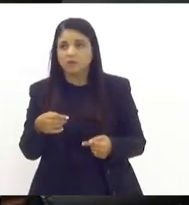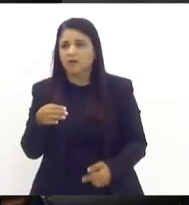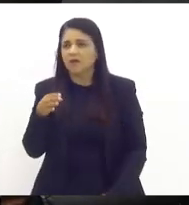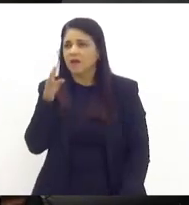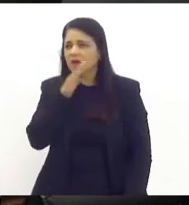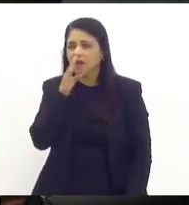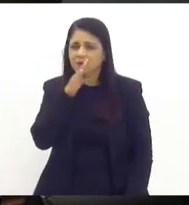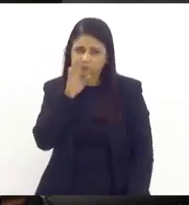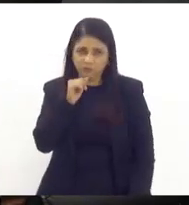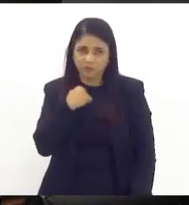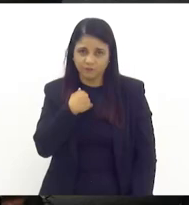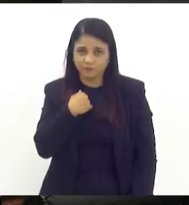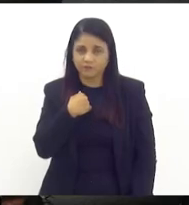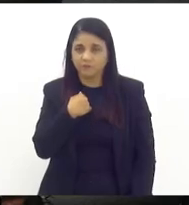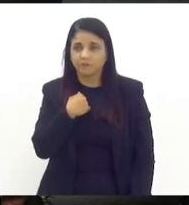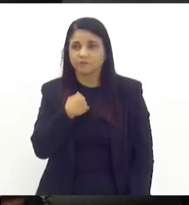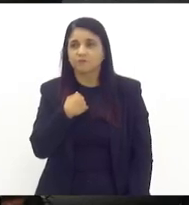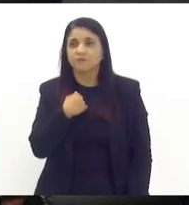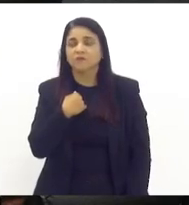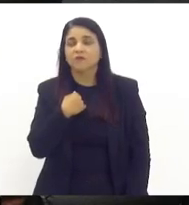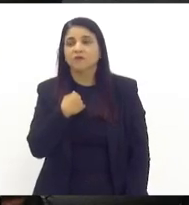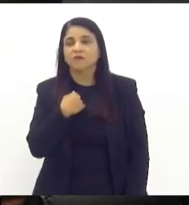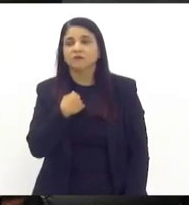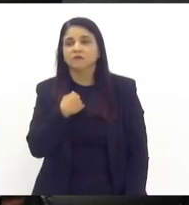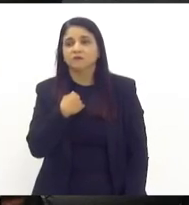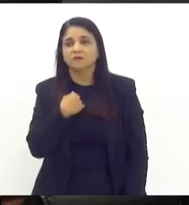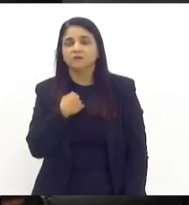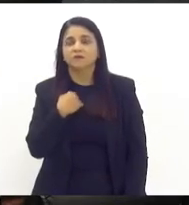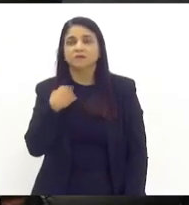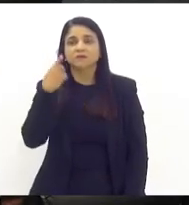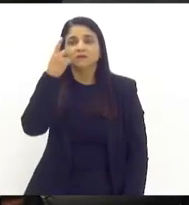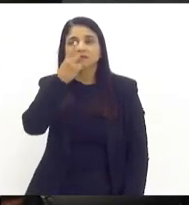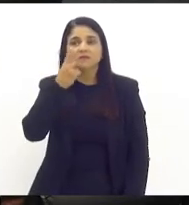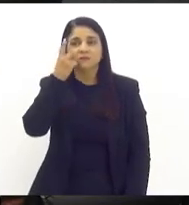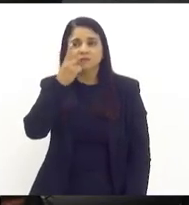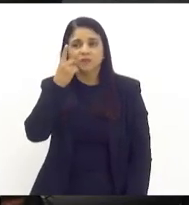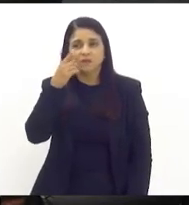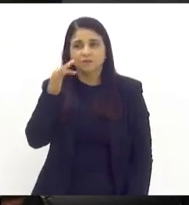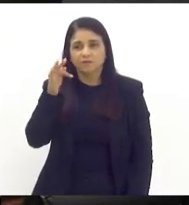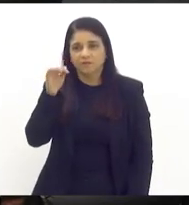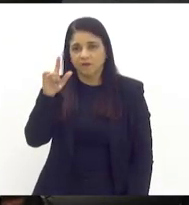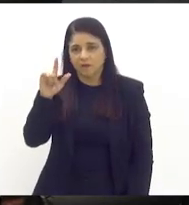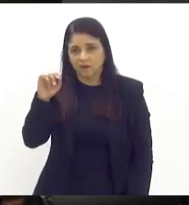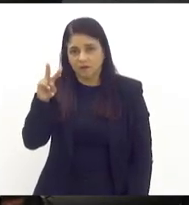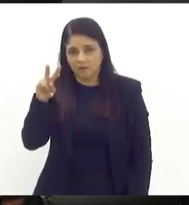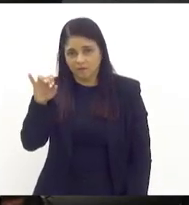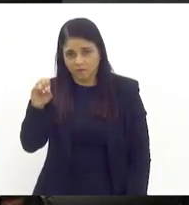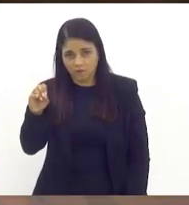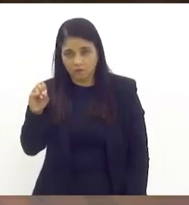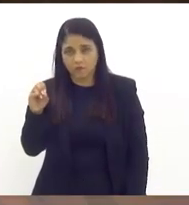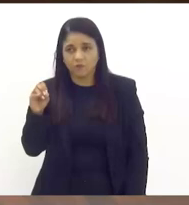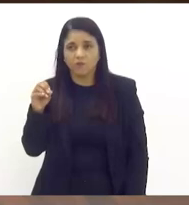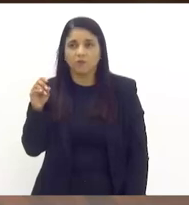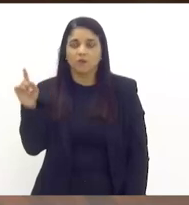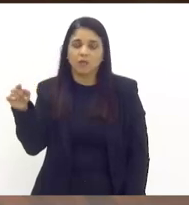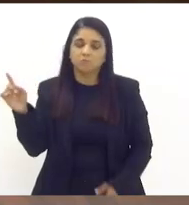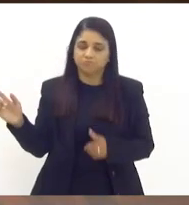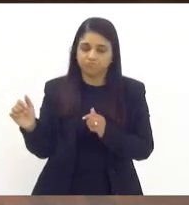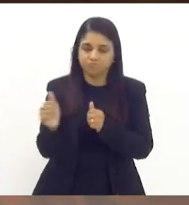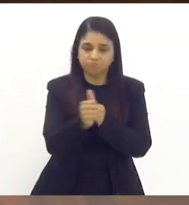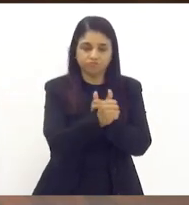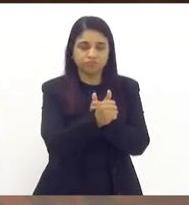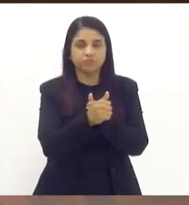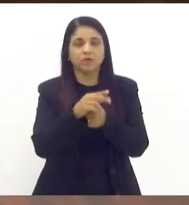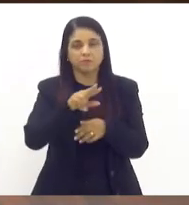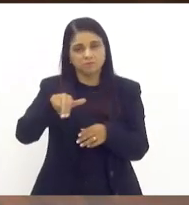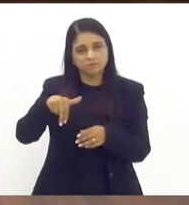senhor presidente por gentileza só Deputado Flávio Serafim fez a gentileza de deixar eu fazer uma fala aqui no